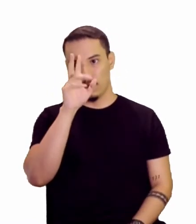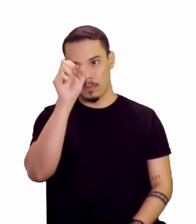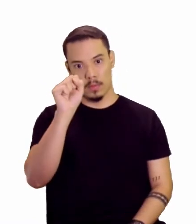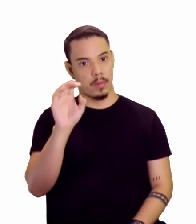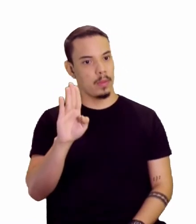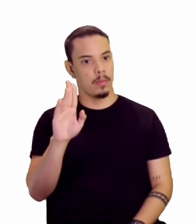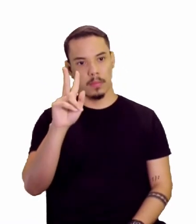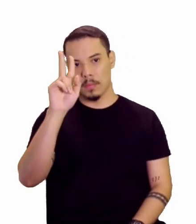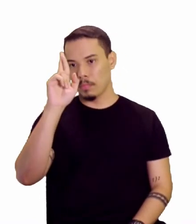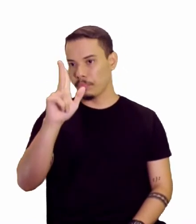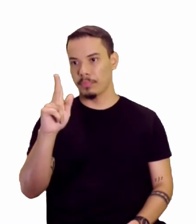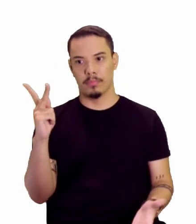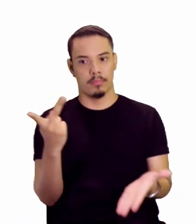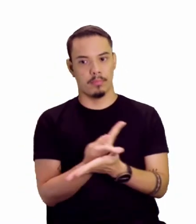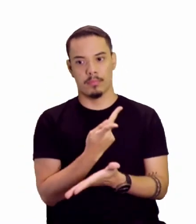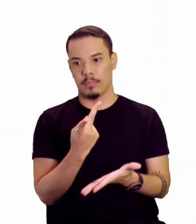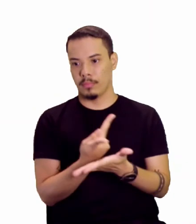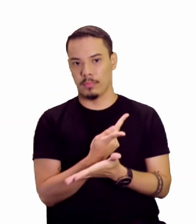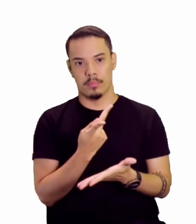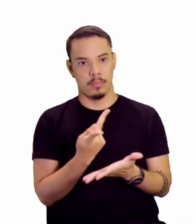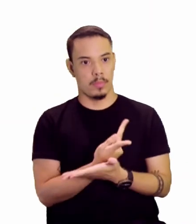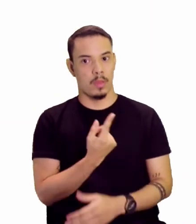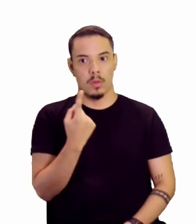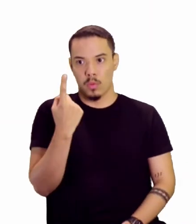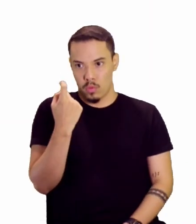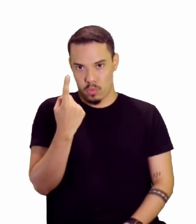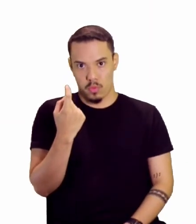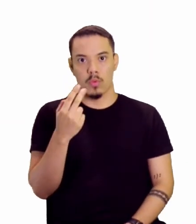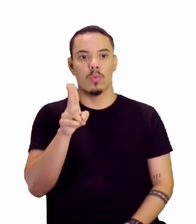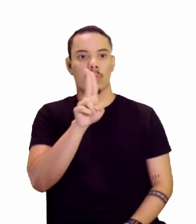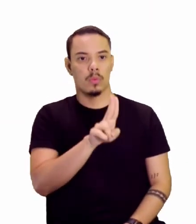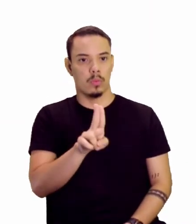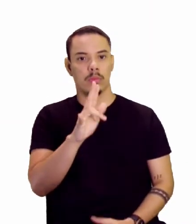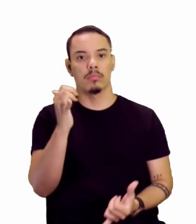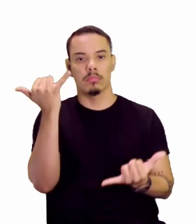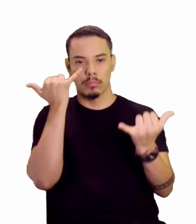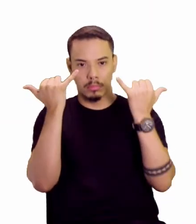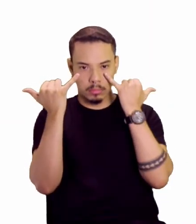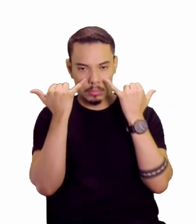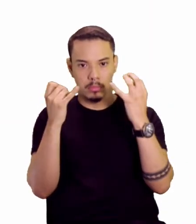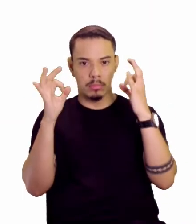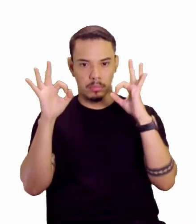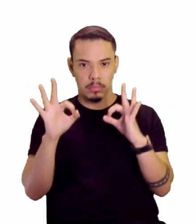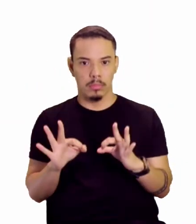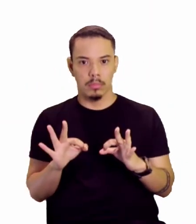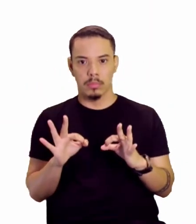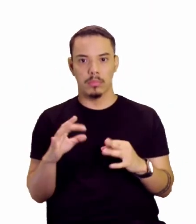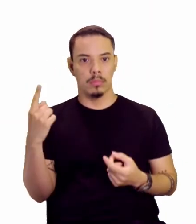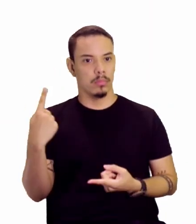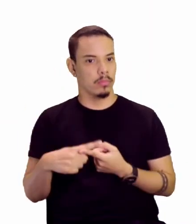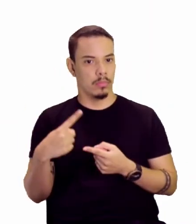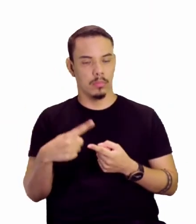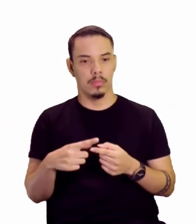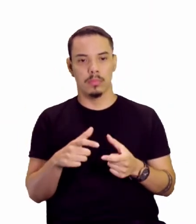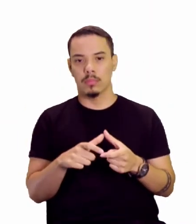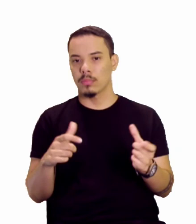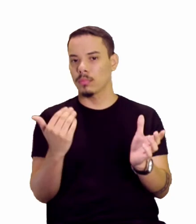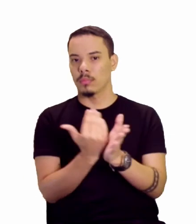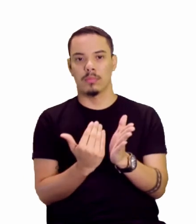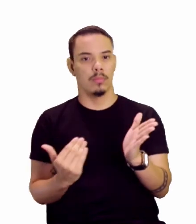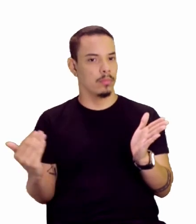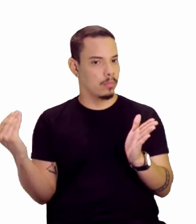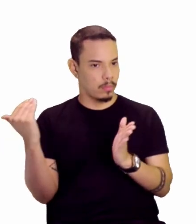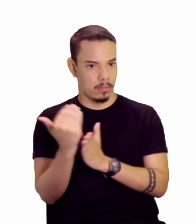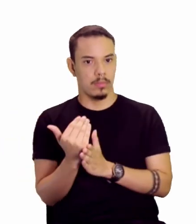está errada, né? E aqui a única que trabalha com a informação lá da queda livre, que a velocidade aumenta ou é maior,